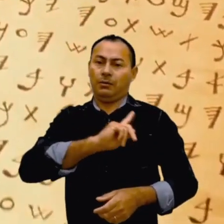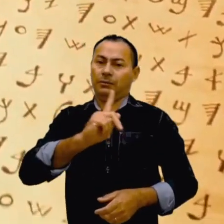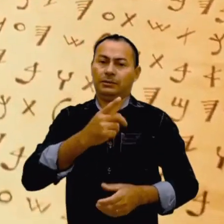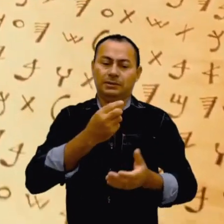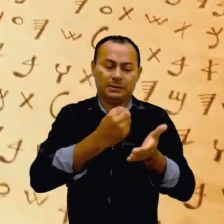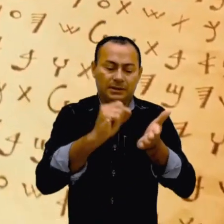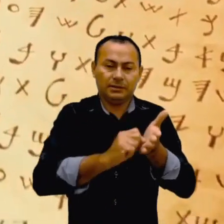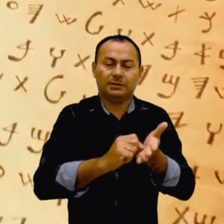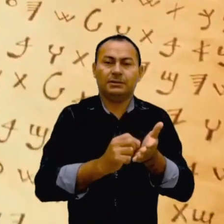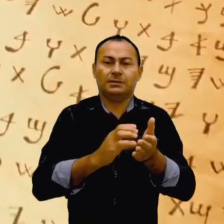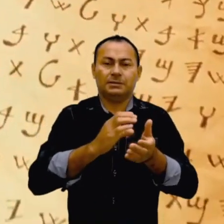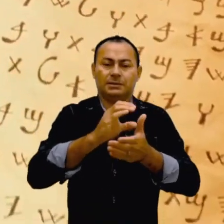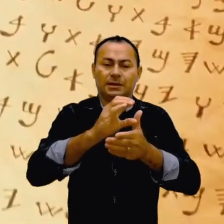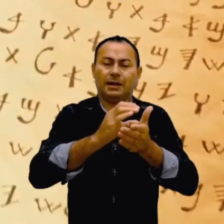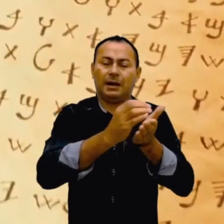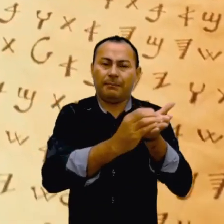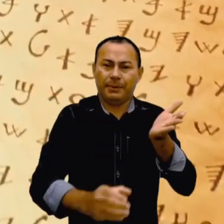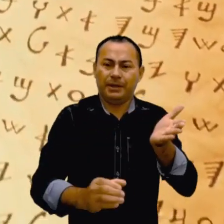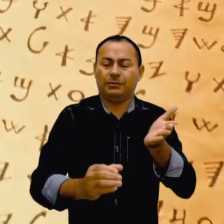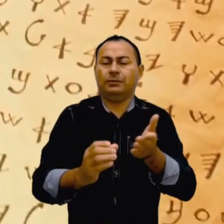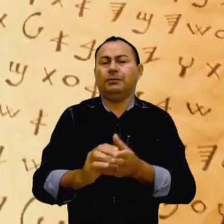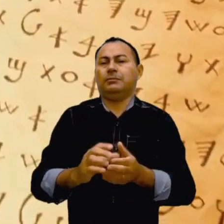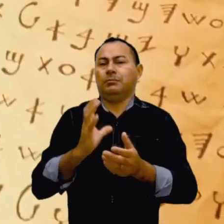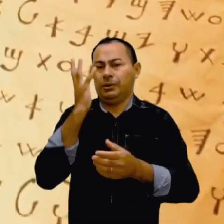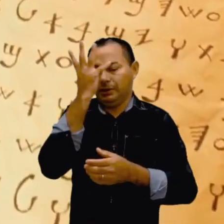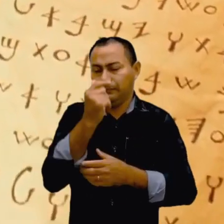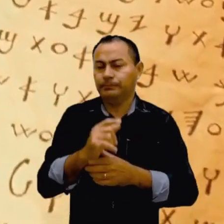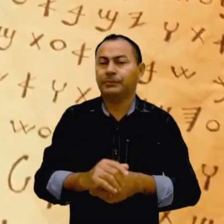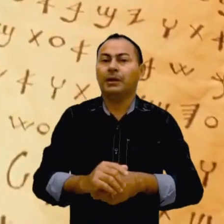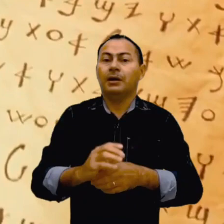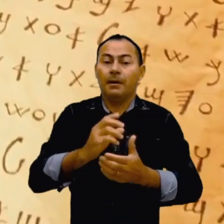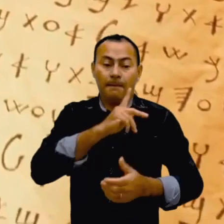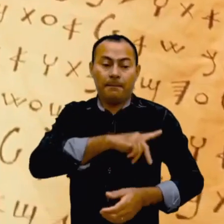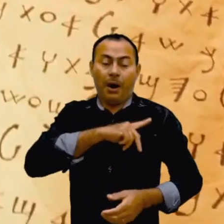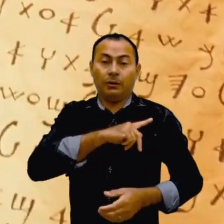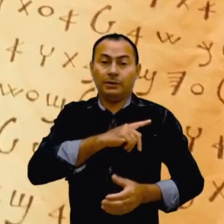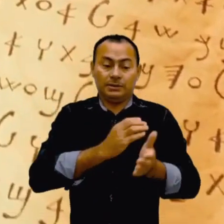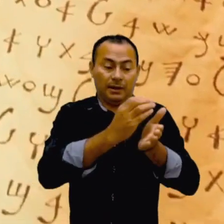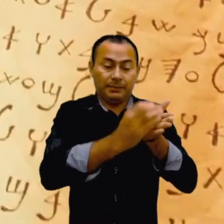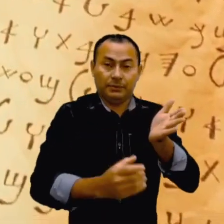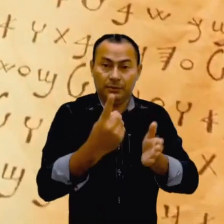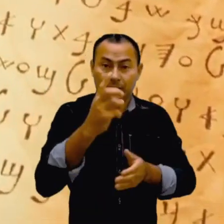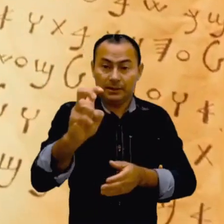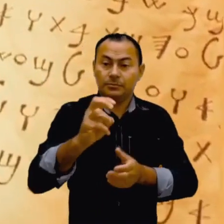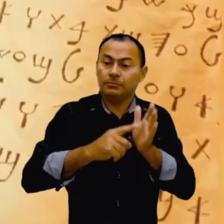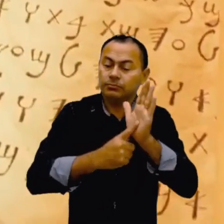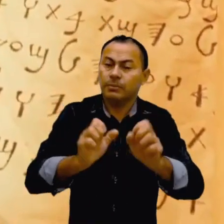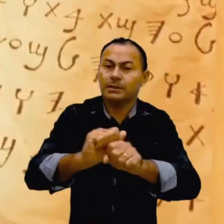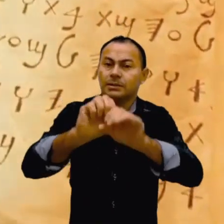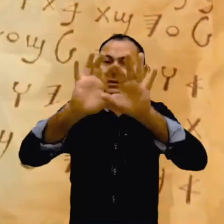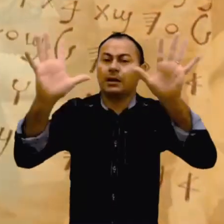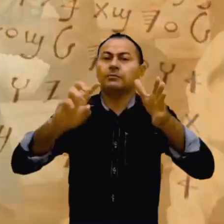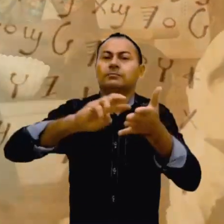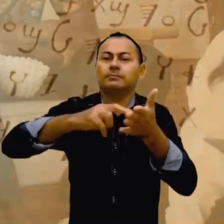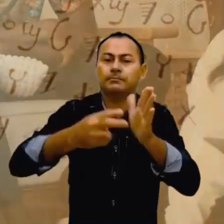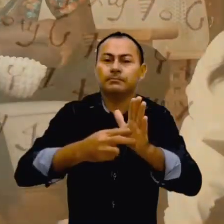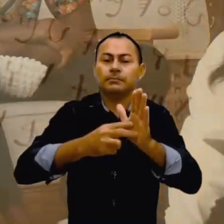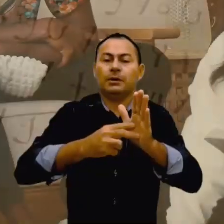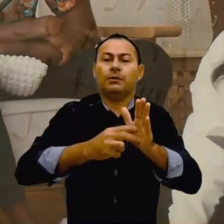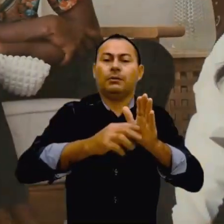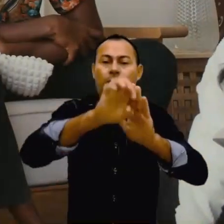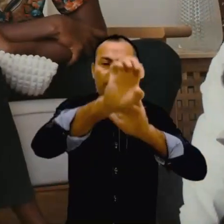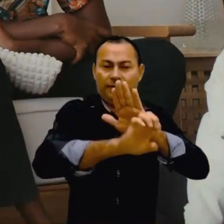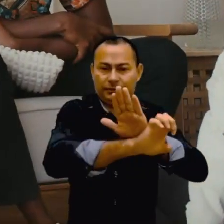Nos 4 primeiros versículos deste capítulo, Paulo fez a declaração mais clara de toda a Bíblia sobre o que é o